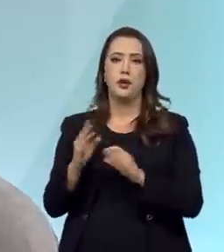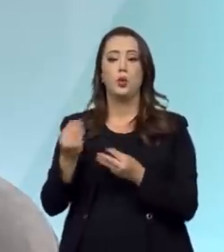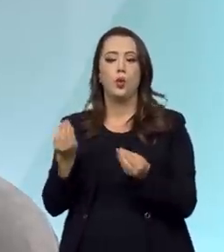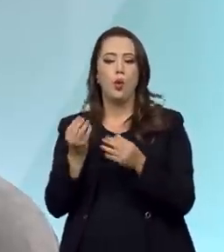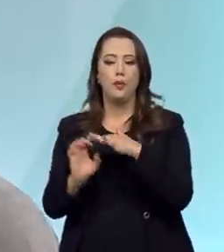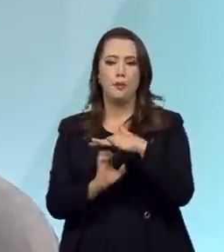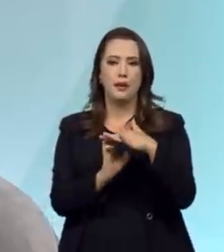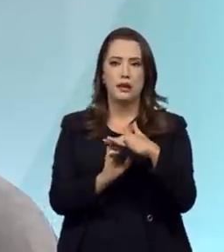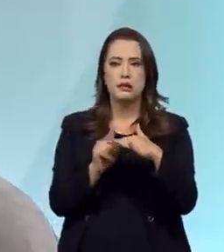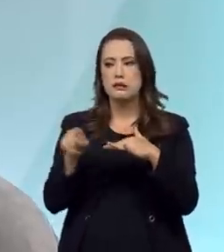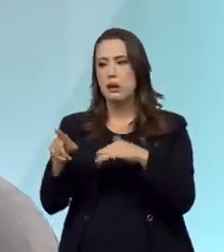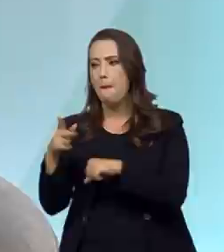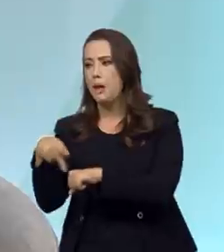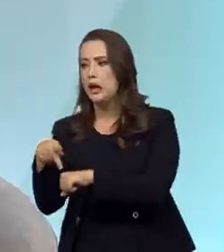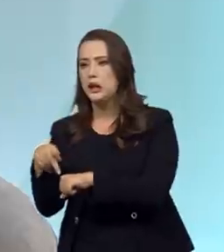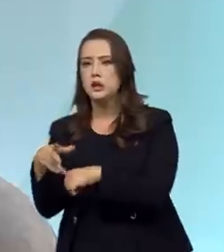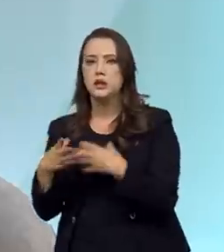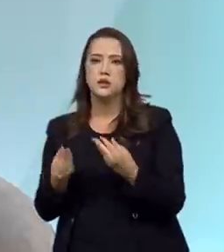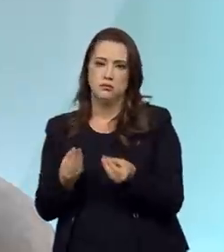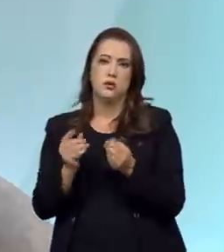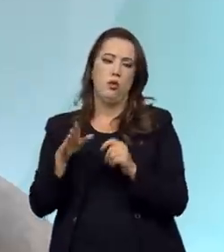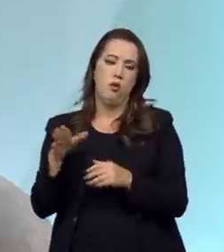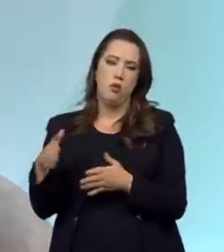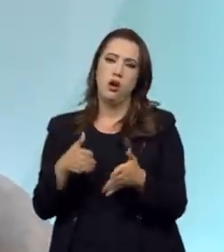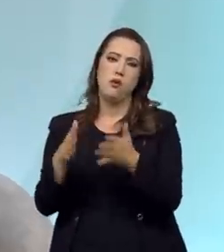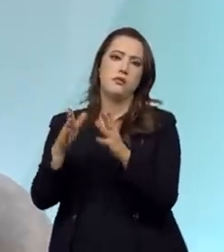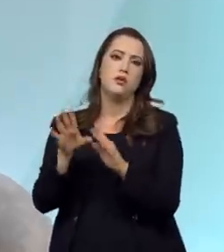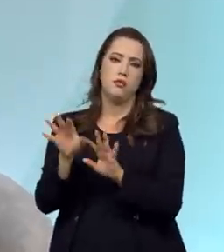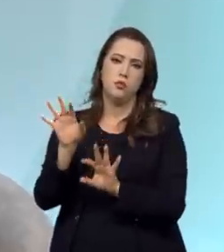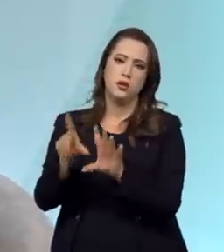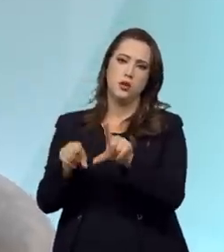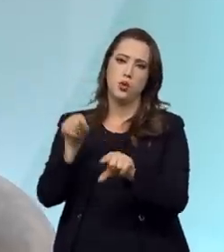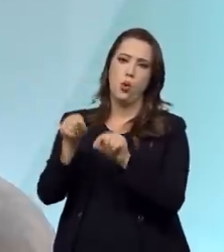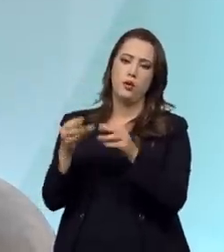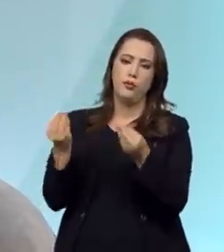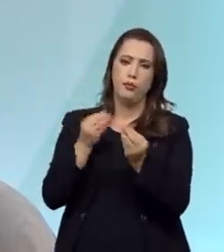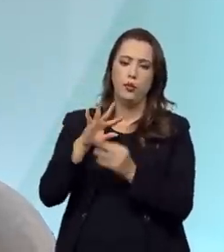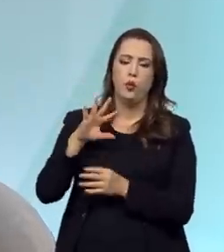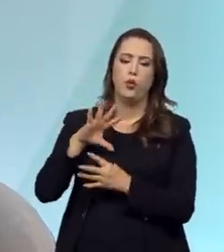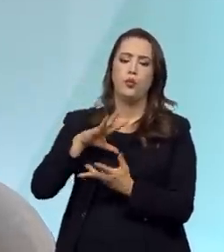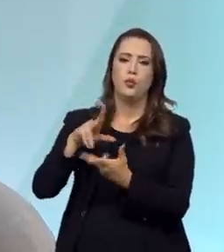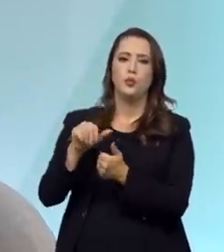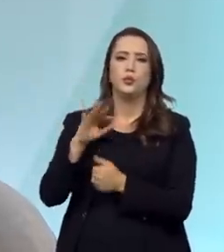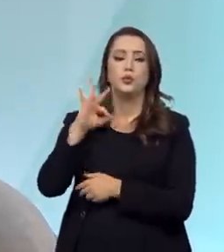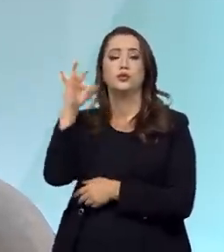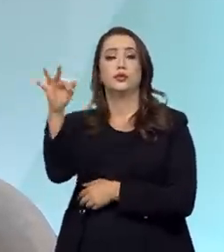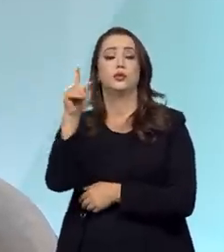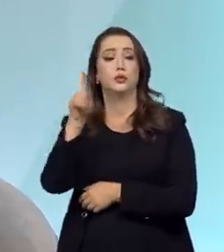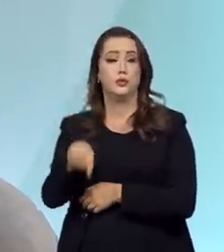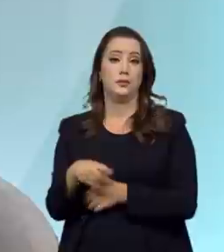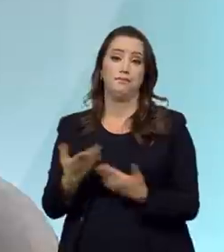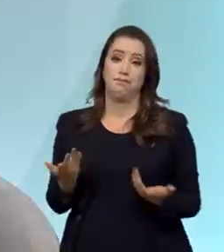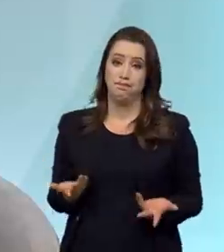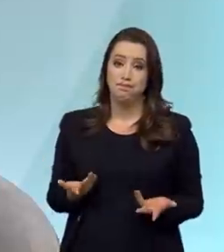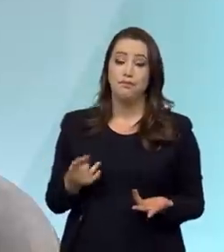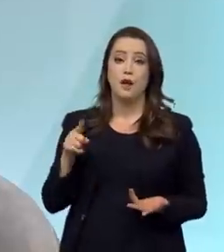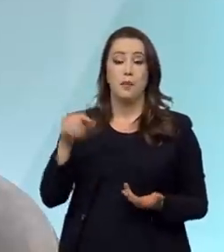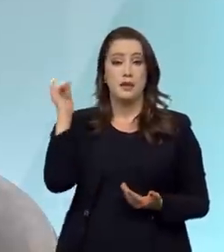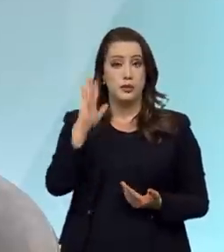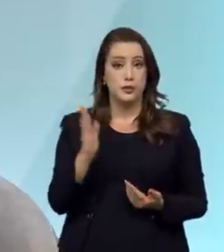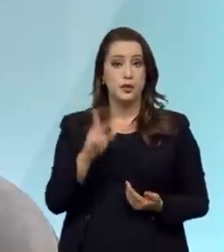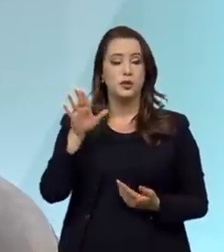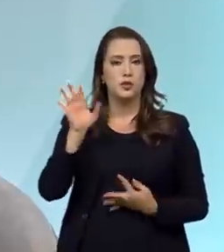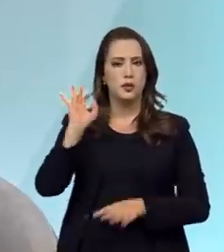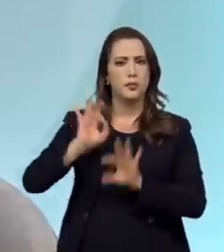empresas para o países eu acho que será mais um passo na boa direção de consolidar um Mercado Global que deve acontecer nos próximos anos mas no